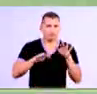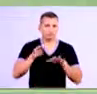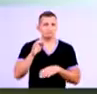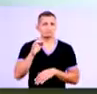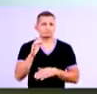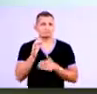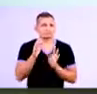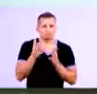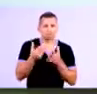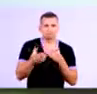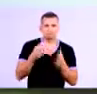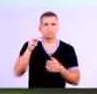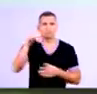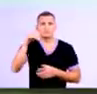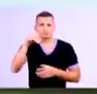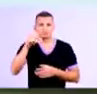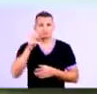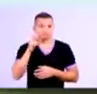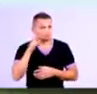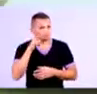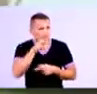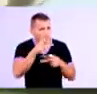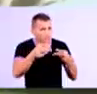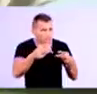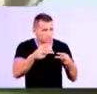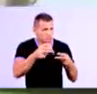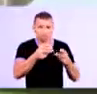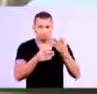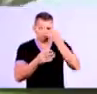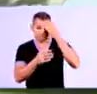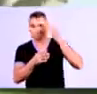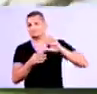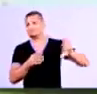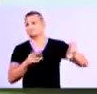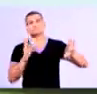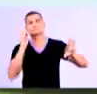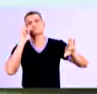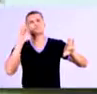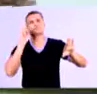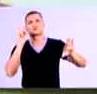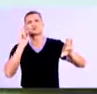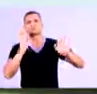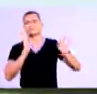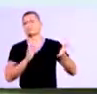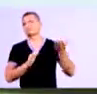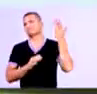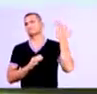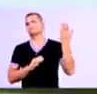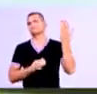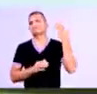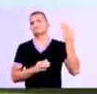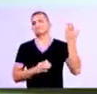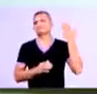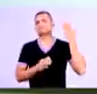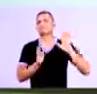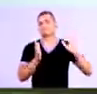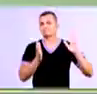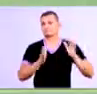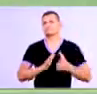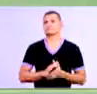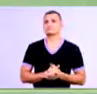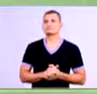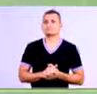gente pegou, viu alguma coisa, olhou aquela coisa e falou, esquece, nem lembra mais, né? Já passou, já foi para outro lado.